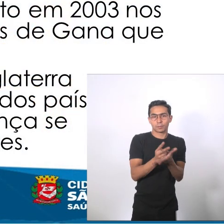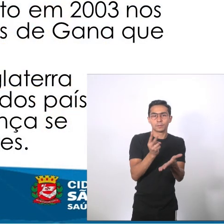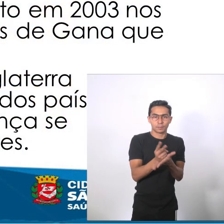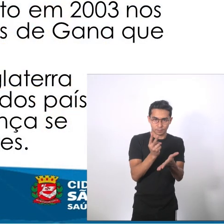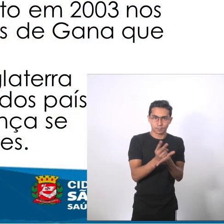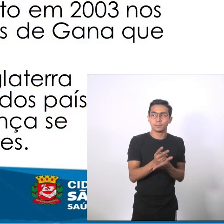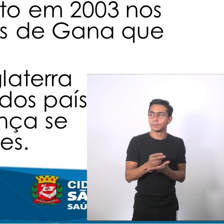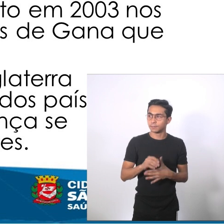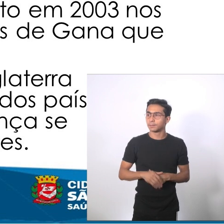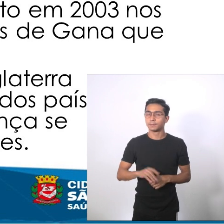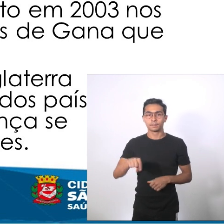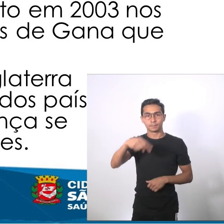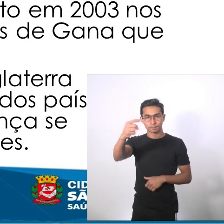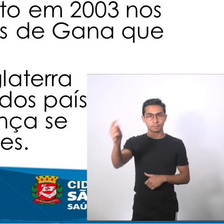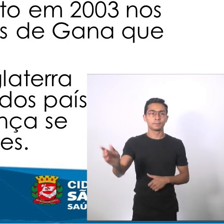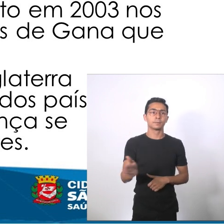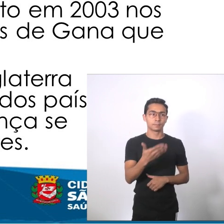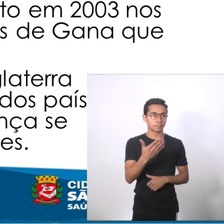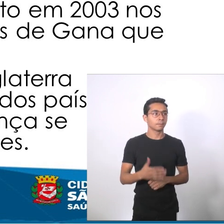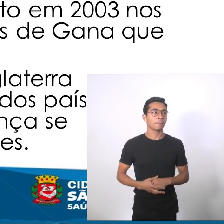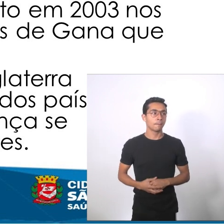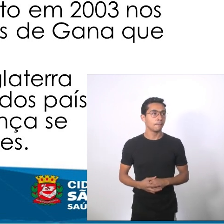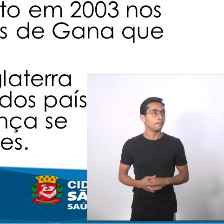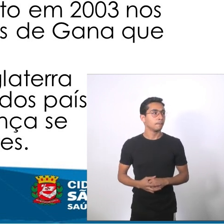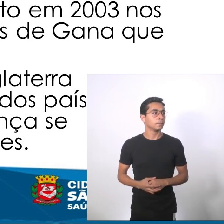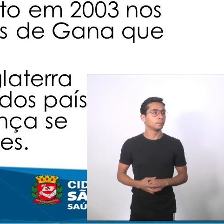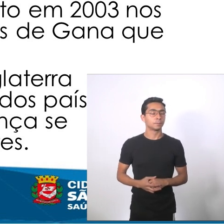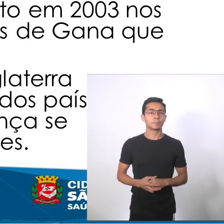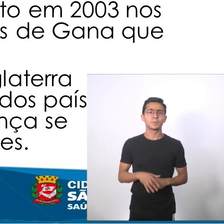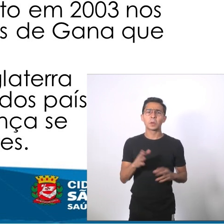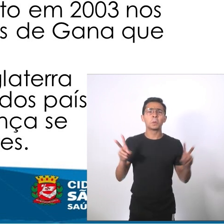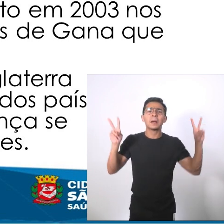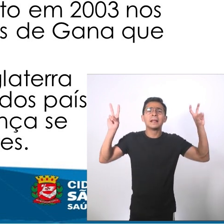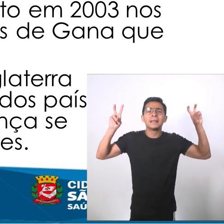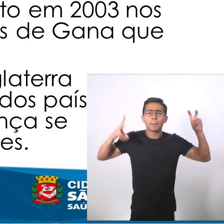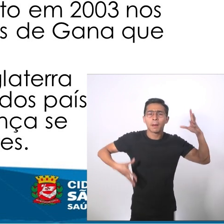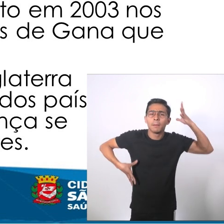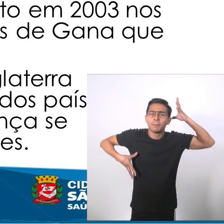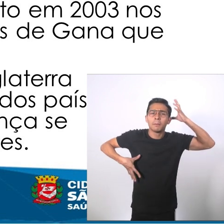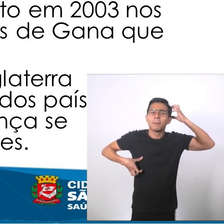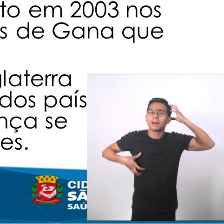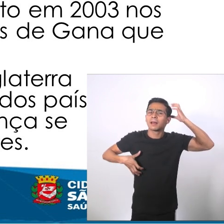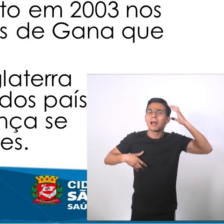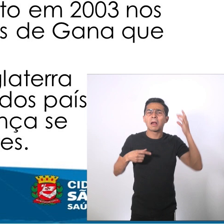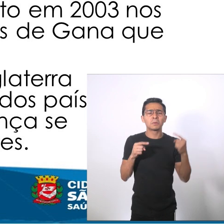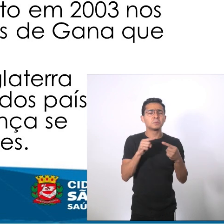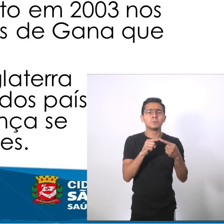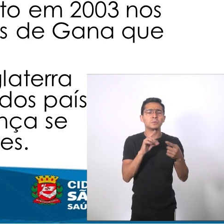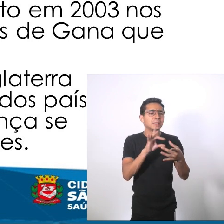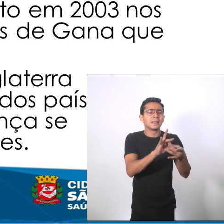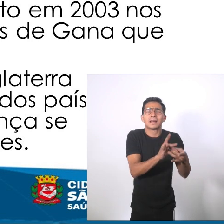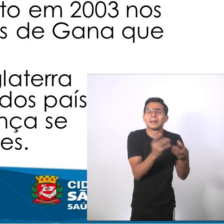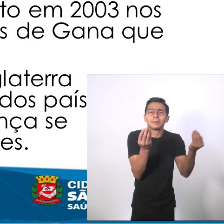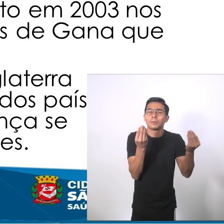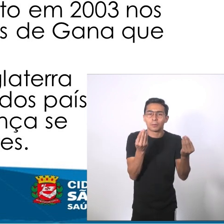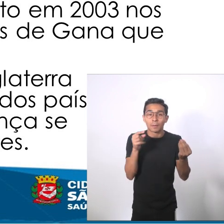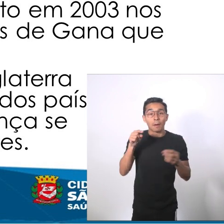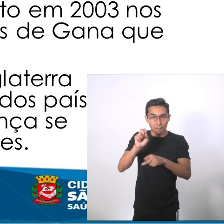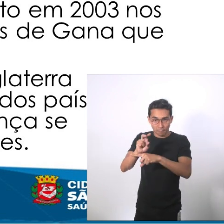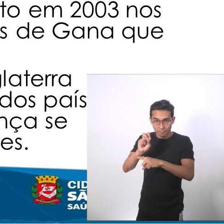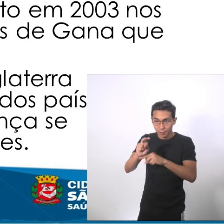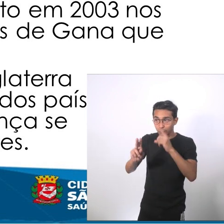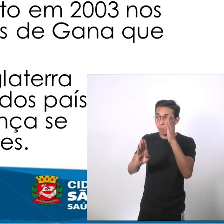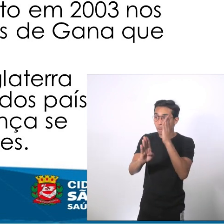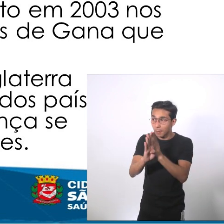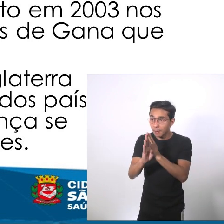E por que nós envolvemos o macaco nessa história, né? Então, esse vírus foi descoberto em